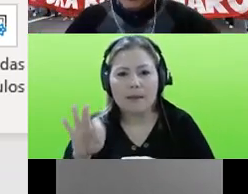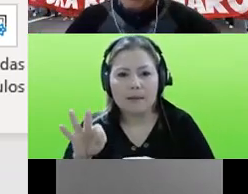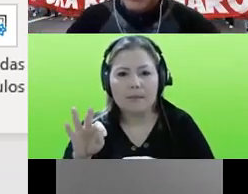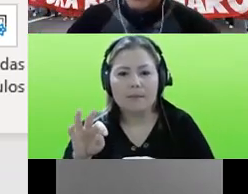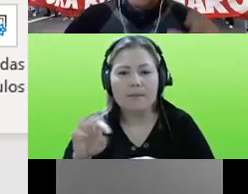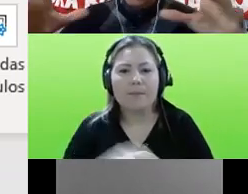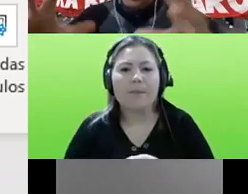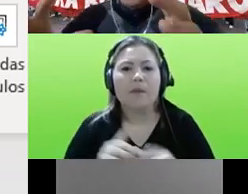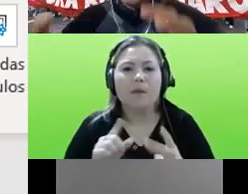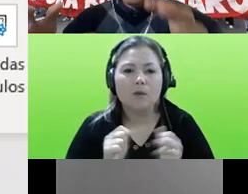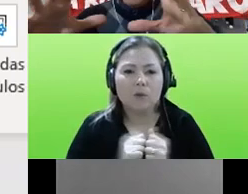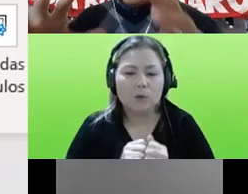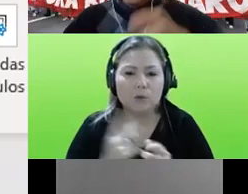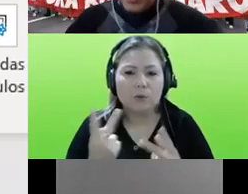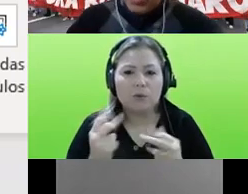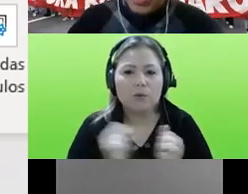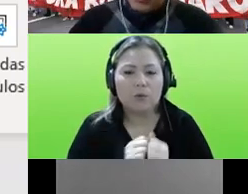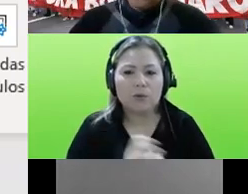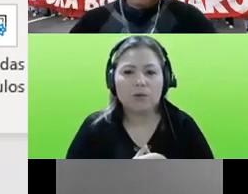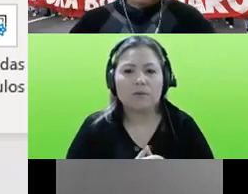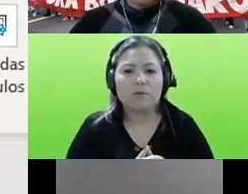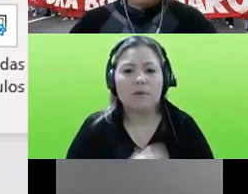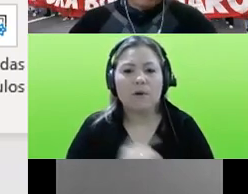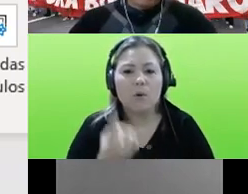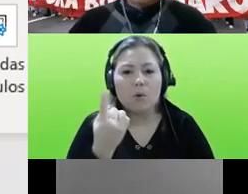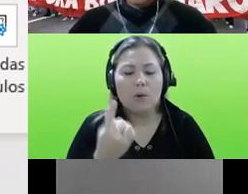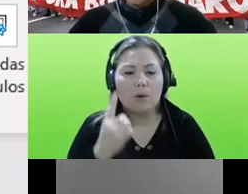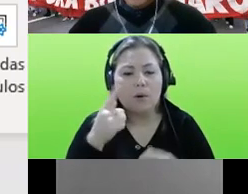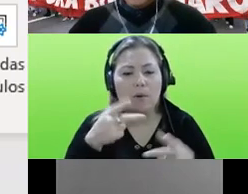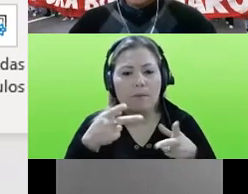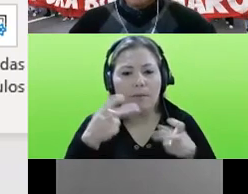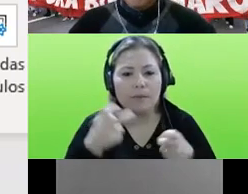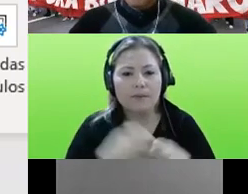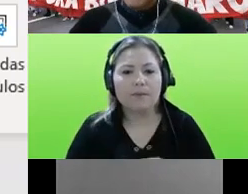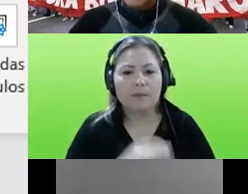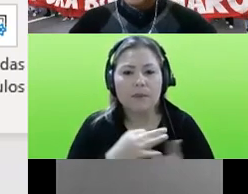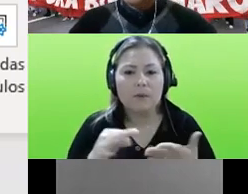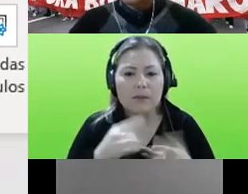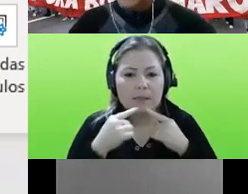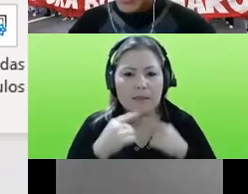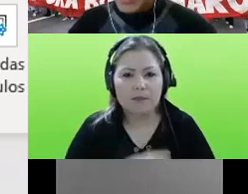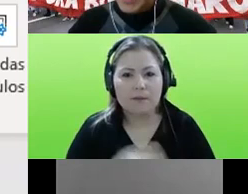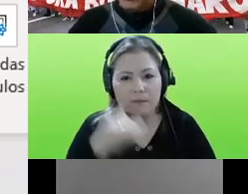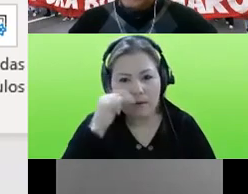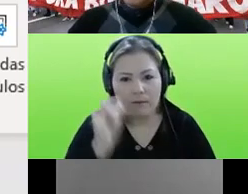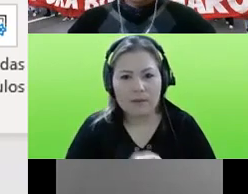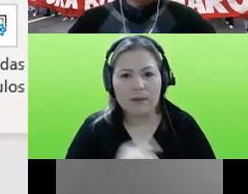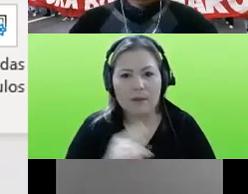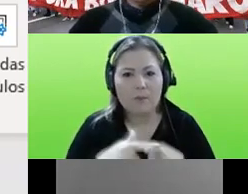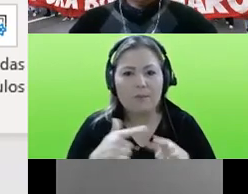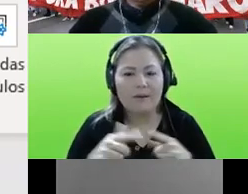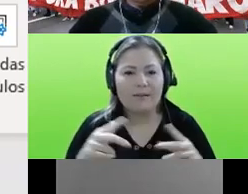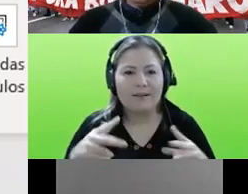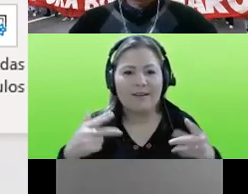e Judith Butler juntas numa única concepção de teoria crítica. Vamos evitar, então, o grenal